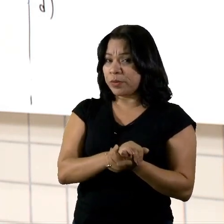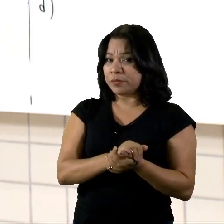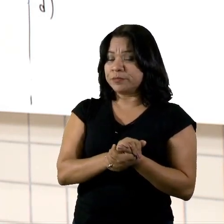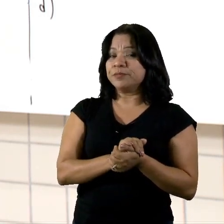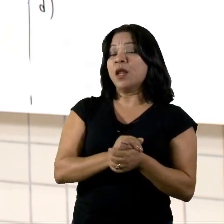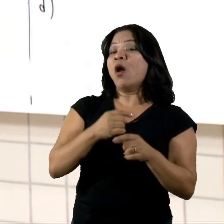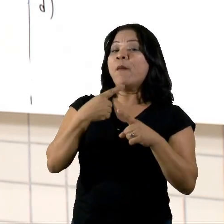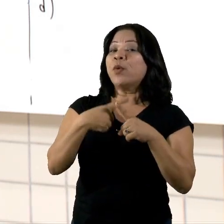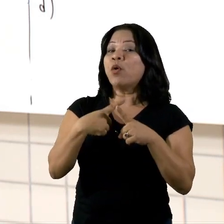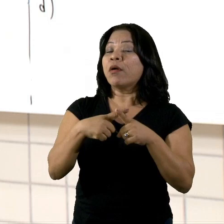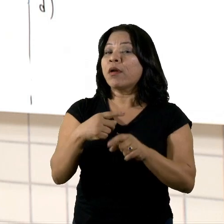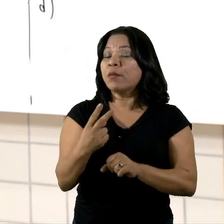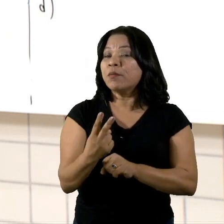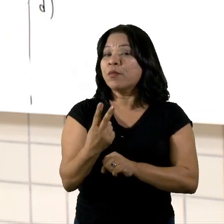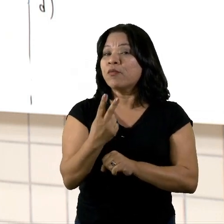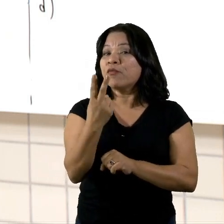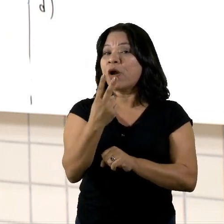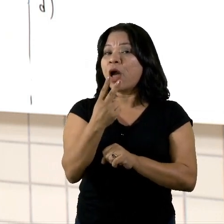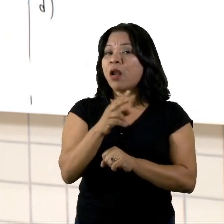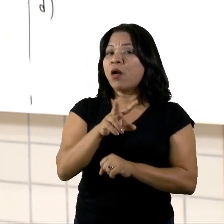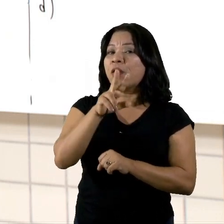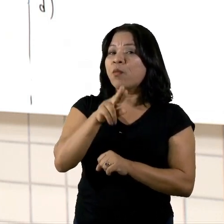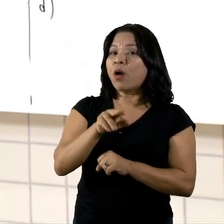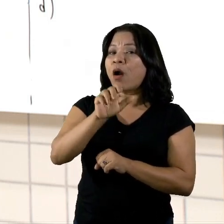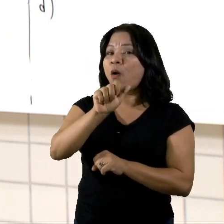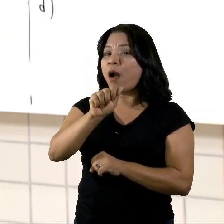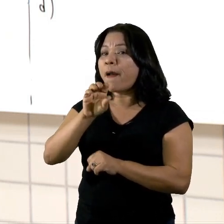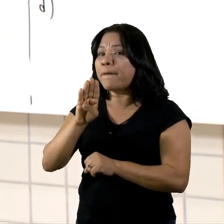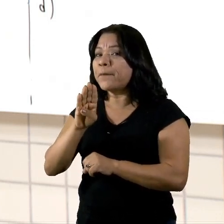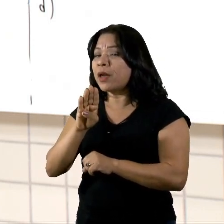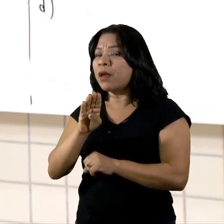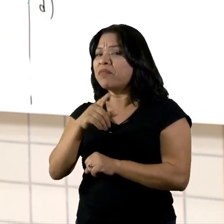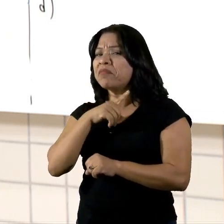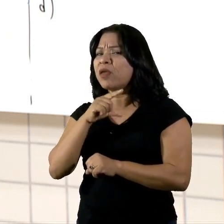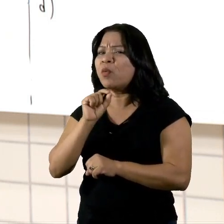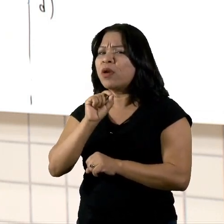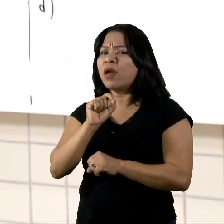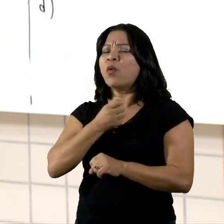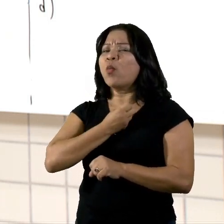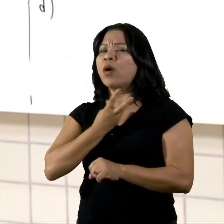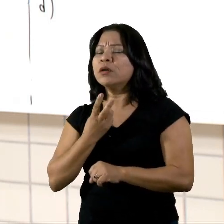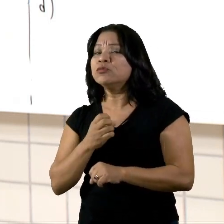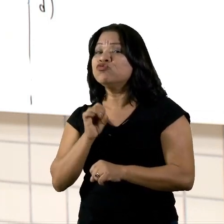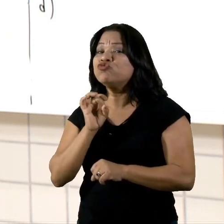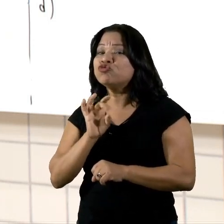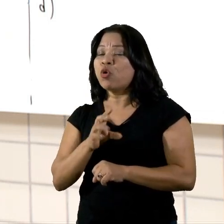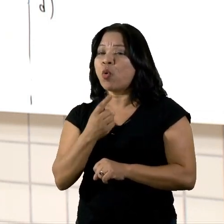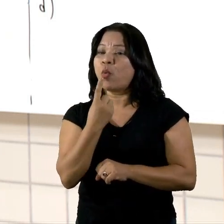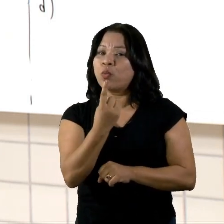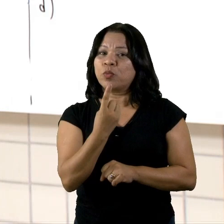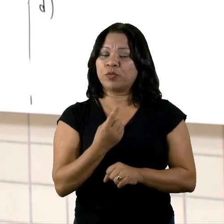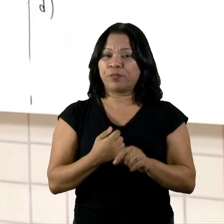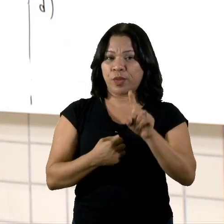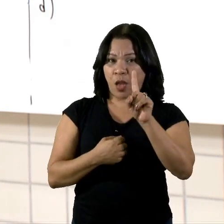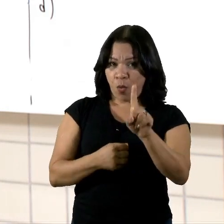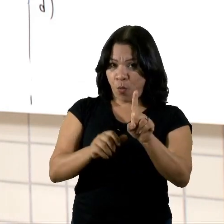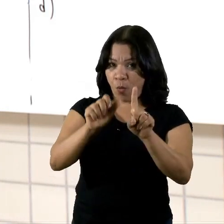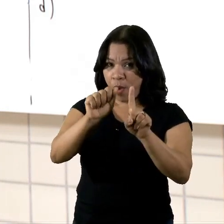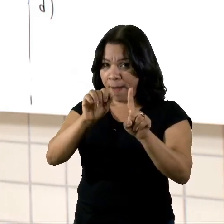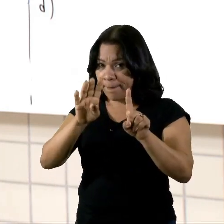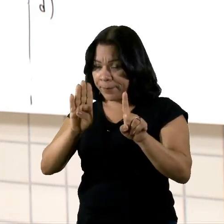quantos valores iguais a AB nós temos aqui? Só um. Então, 1AB. A mesma coisa aqui,